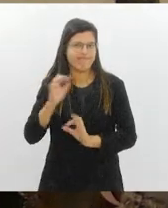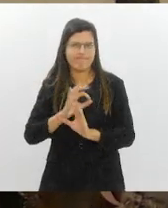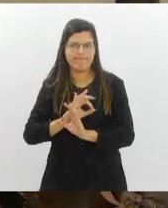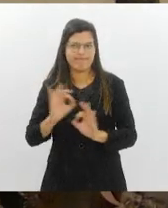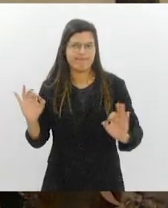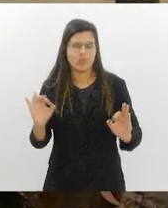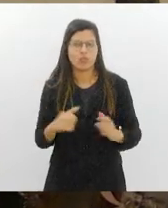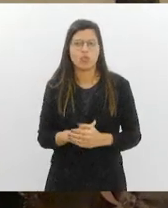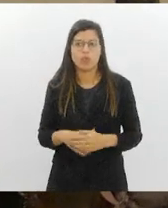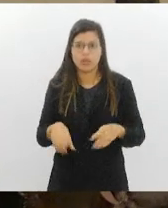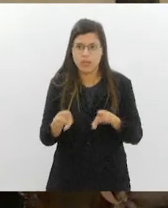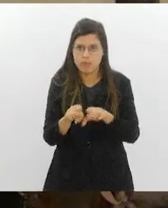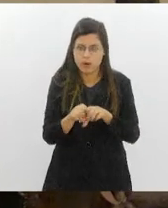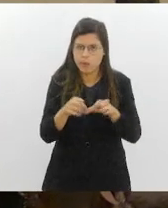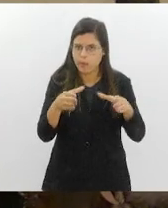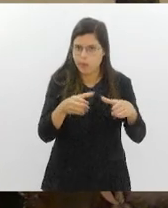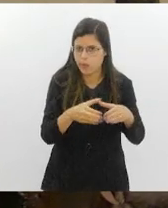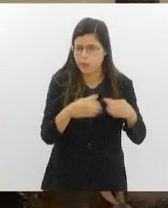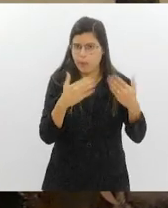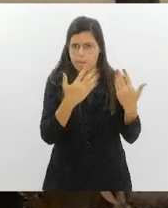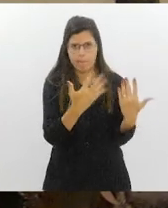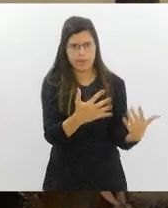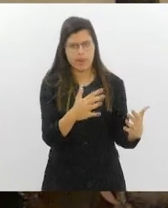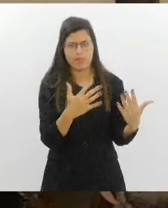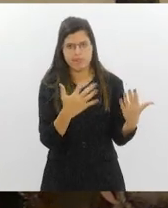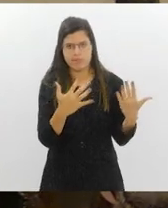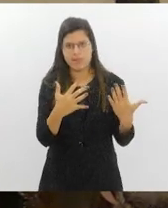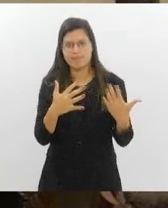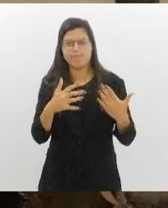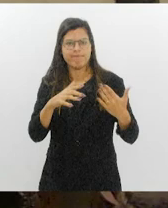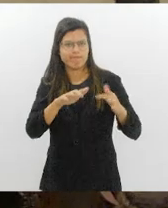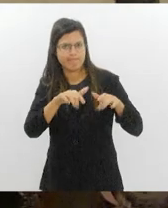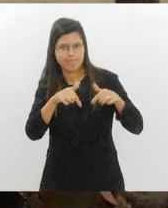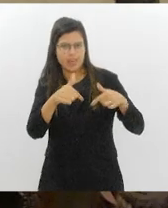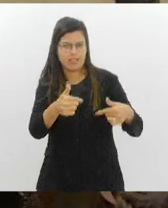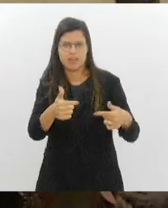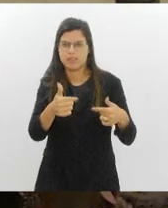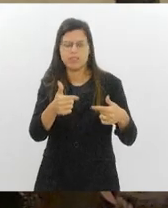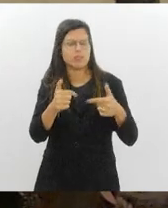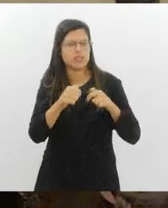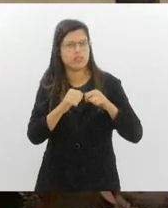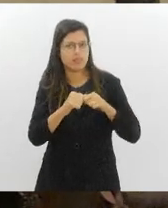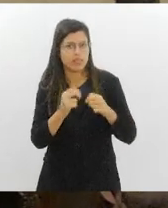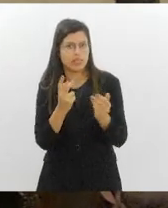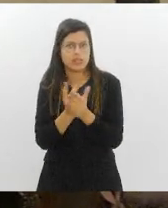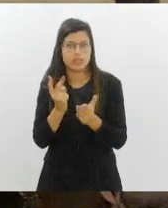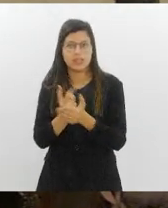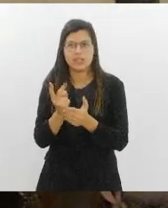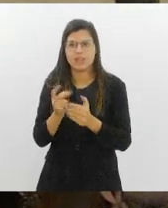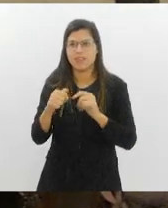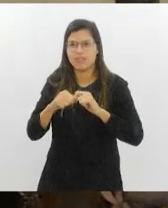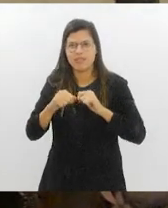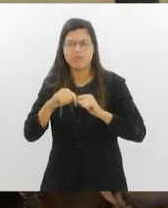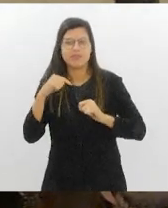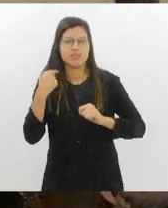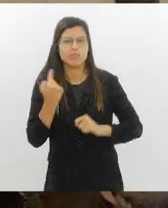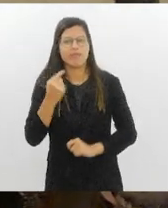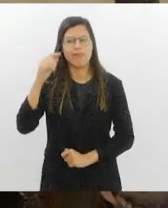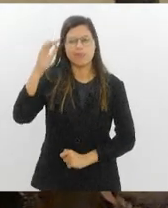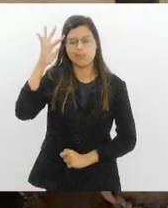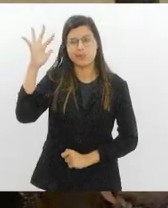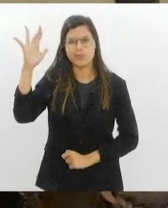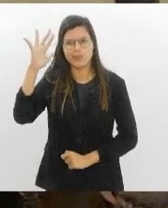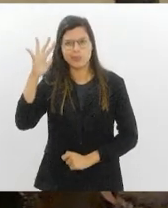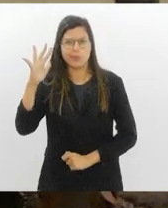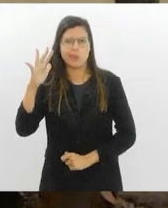Companhia, parabéns pelos que vocês fazem, sempre nos fazem levitar. Um mundo tão